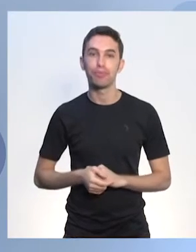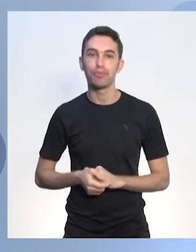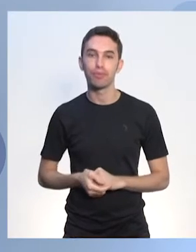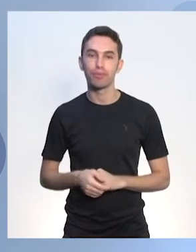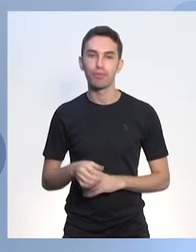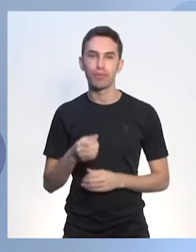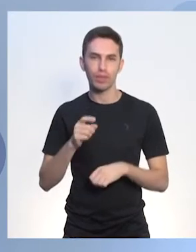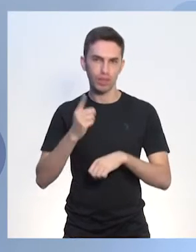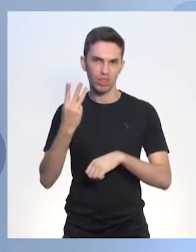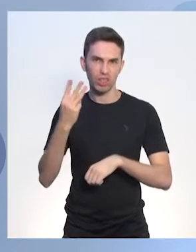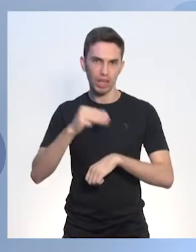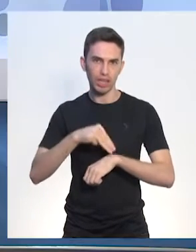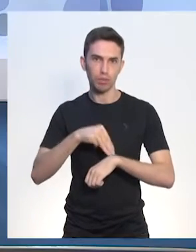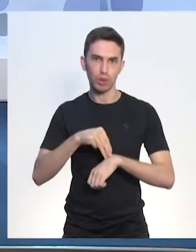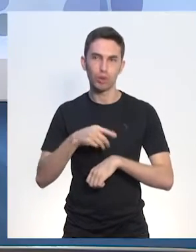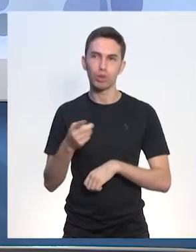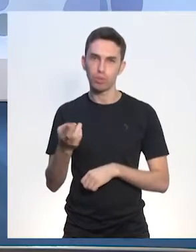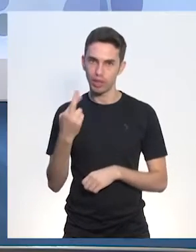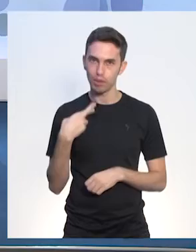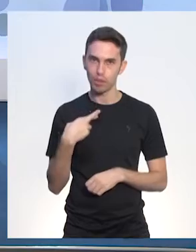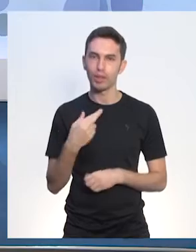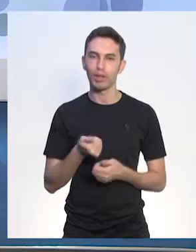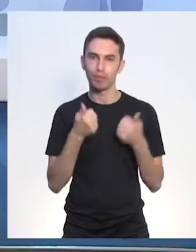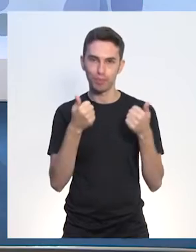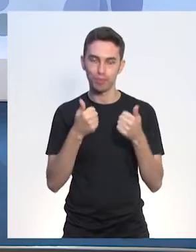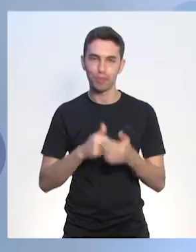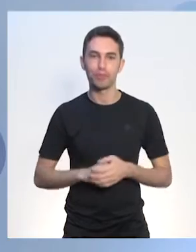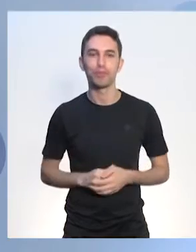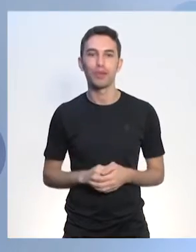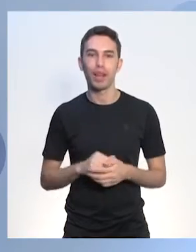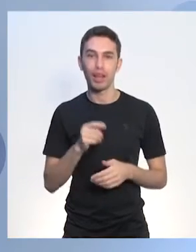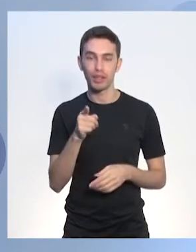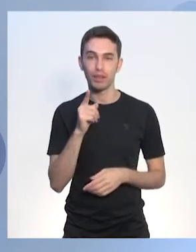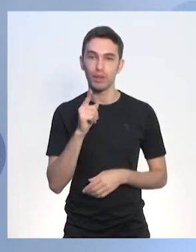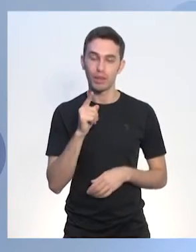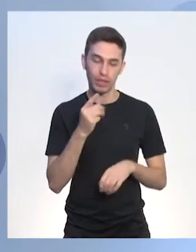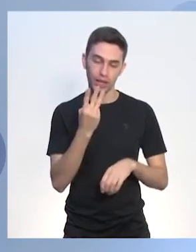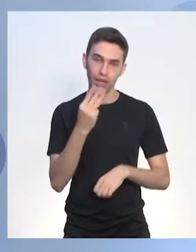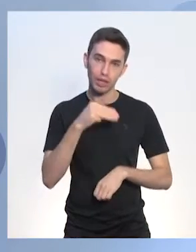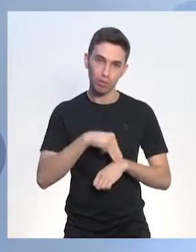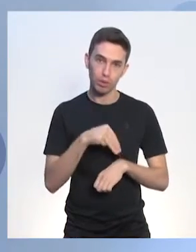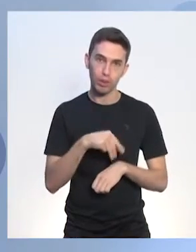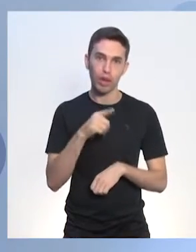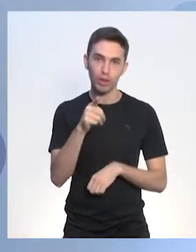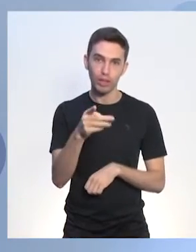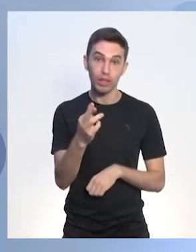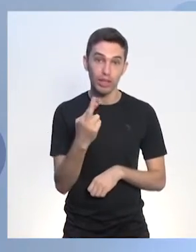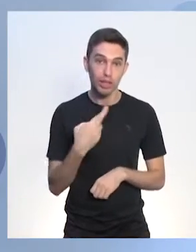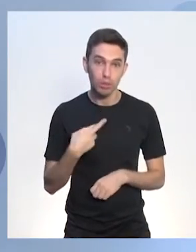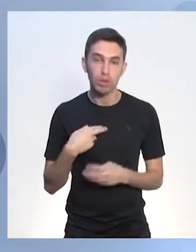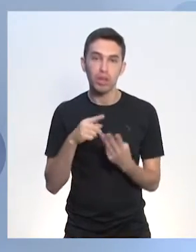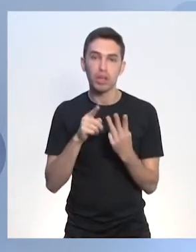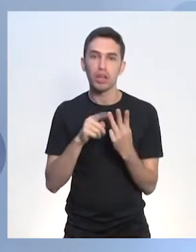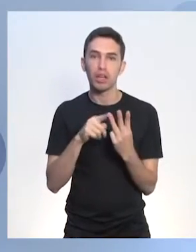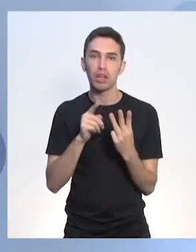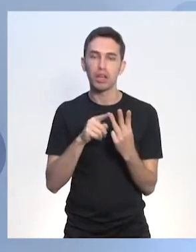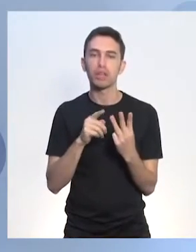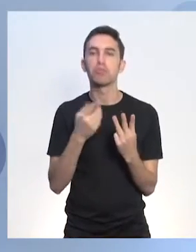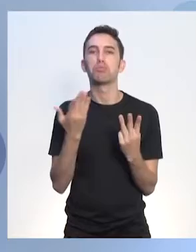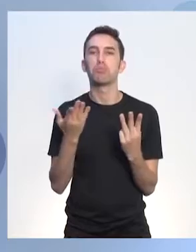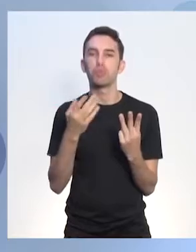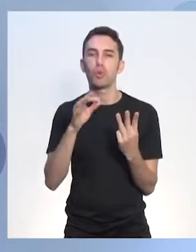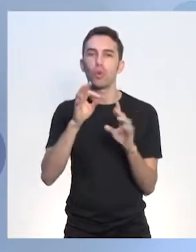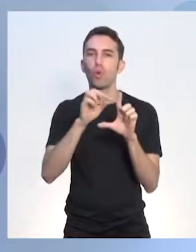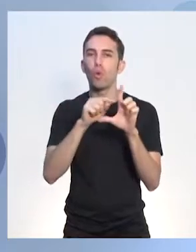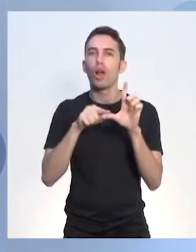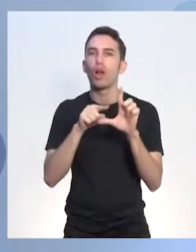Uns 3 minutinhos? 3 minutinhos, tá legal. 3 minutinhos para vocês falarem, então, qual é o ângulo que o terceiro